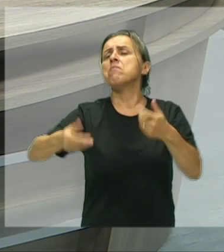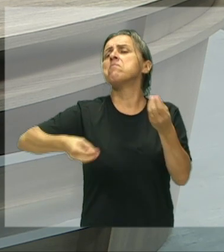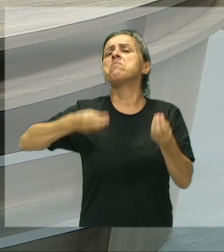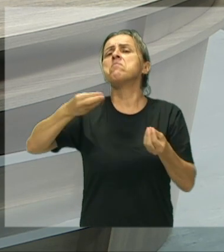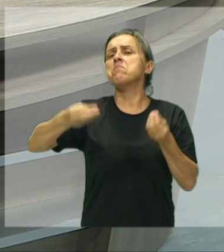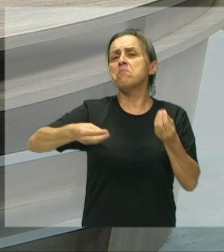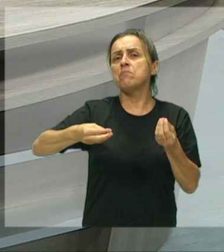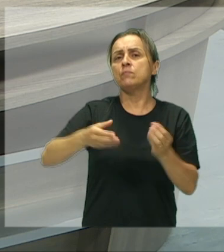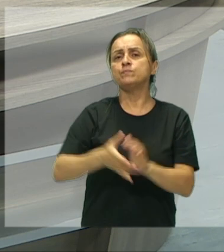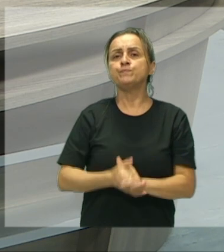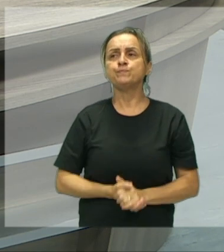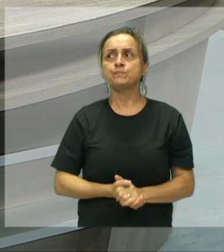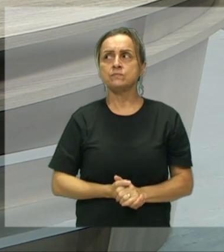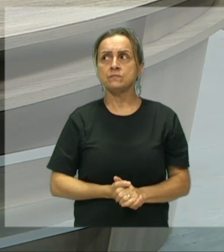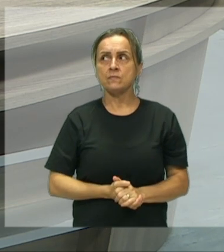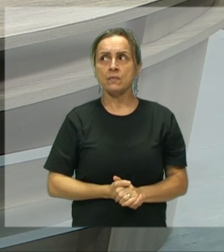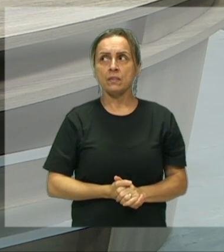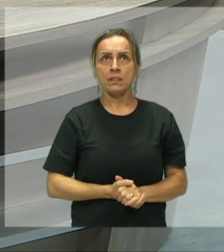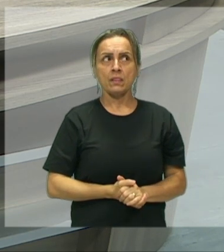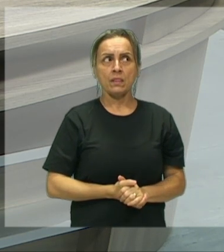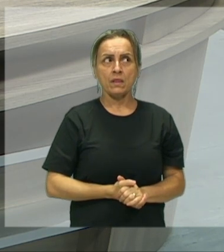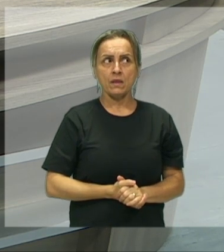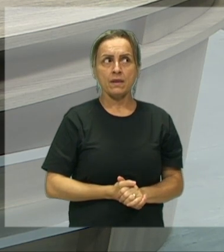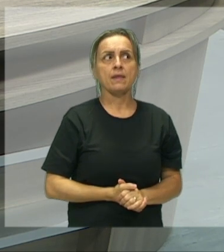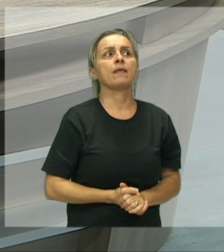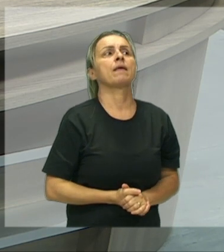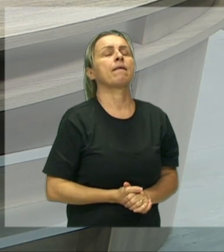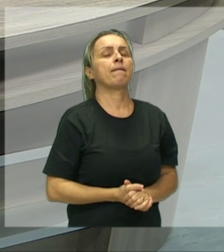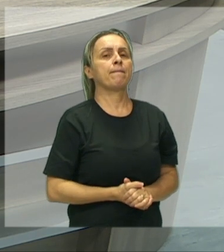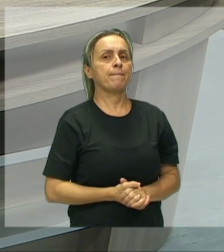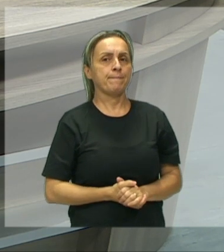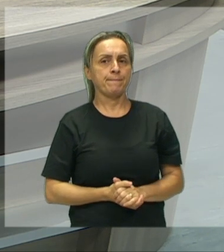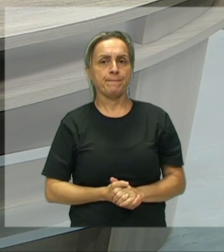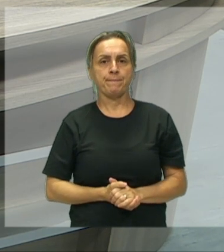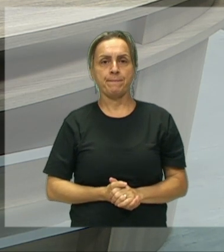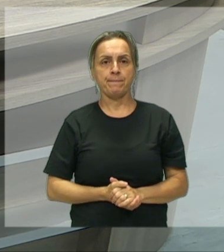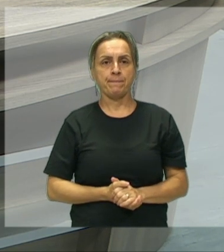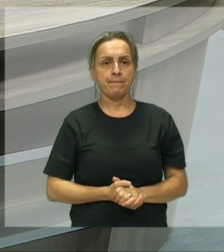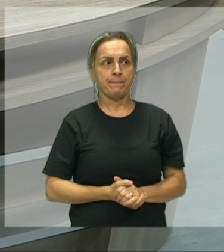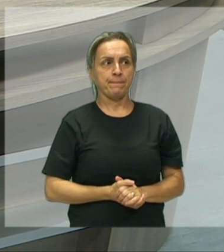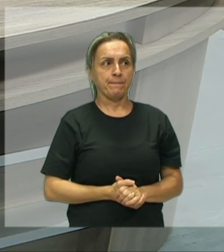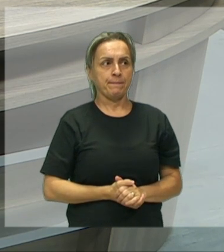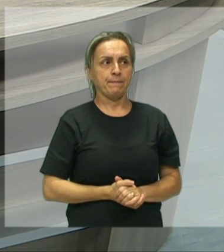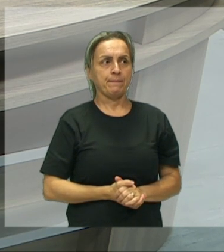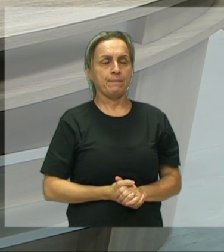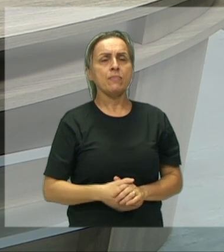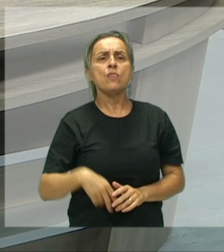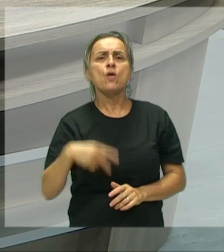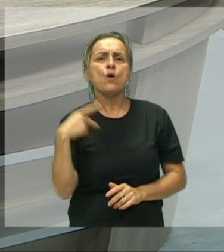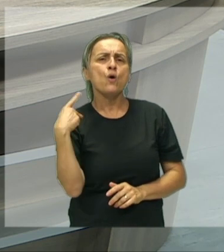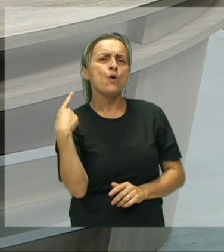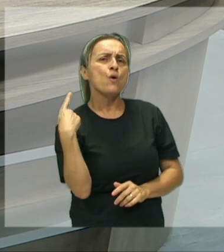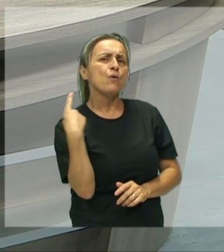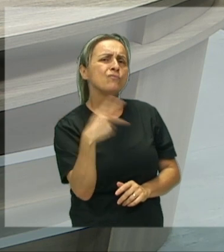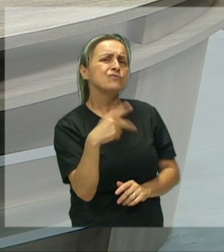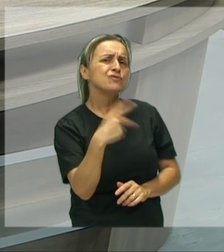falou, eu acho que na tribuna, quando usou, que fora da educação não há jeito. Eu acho que tinha